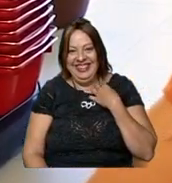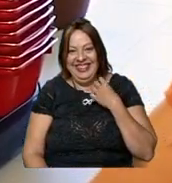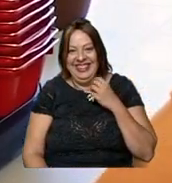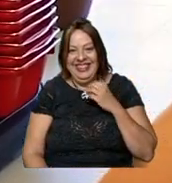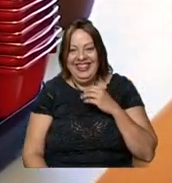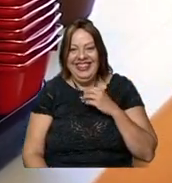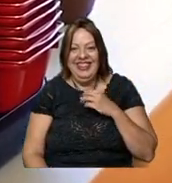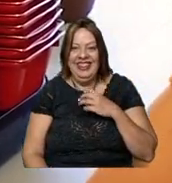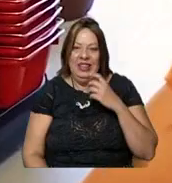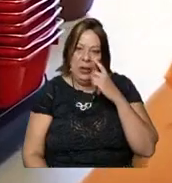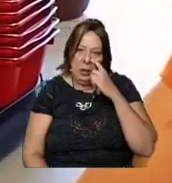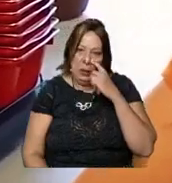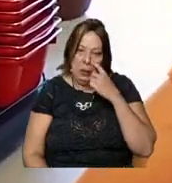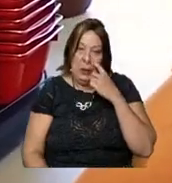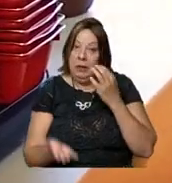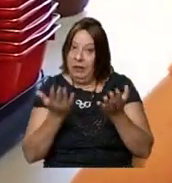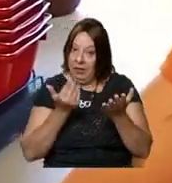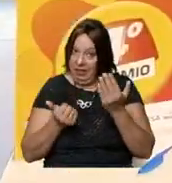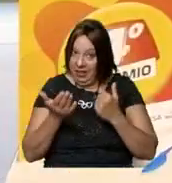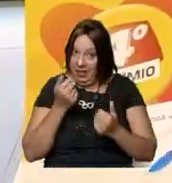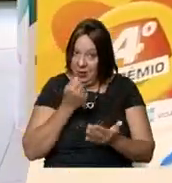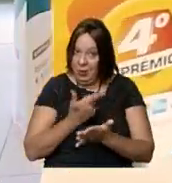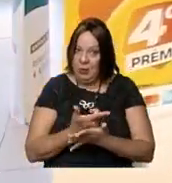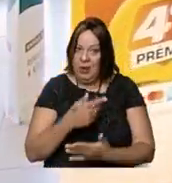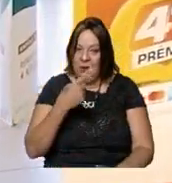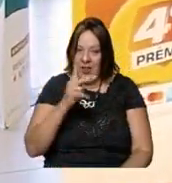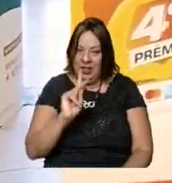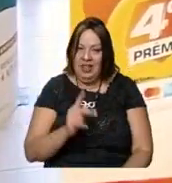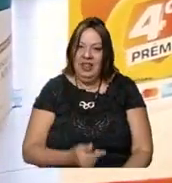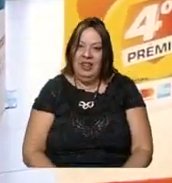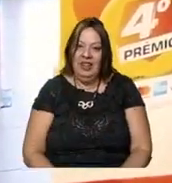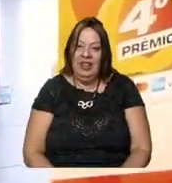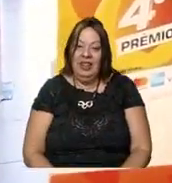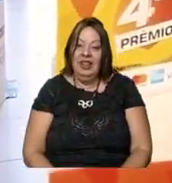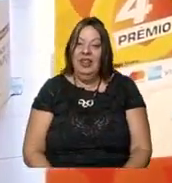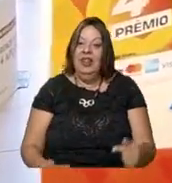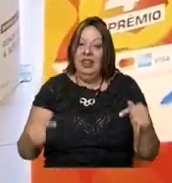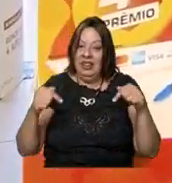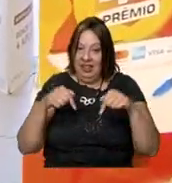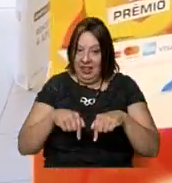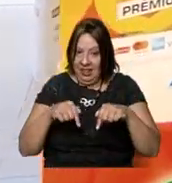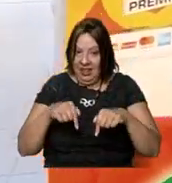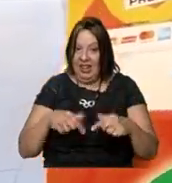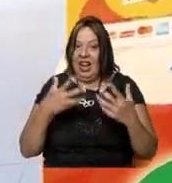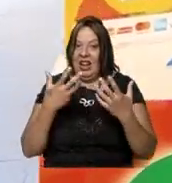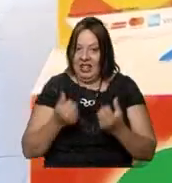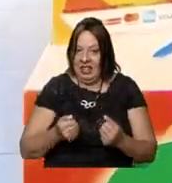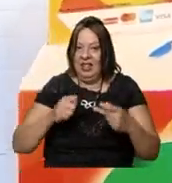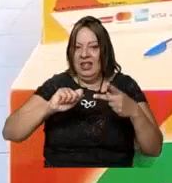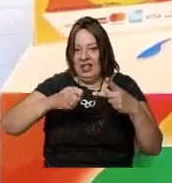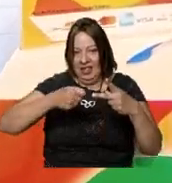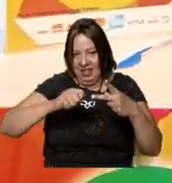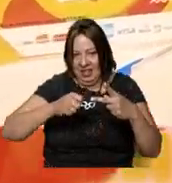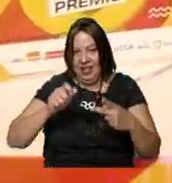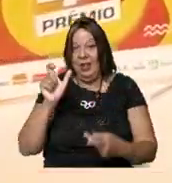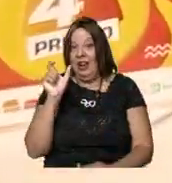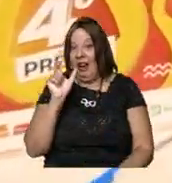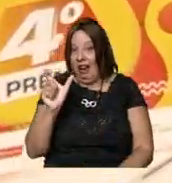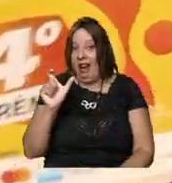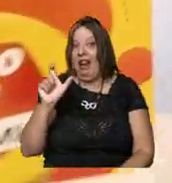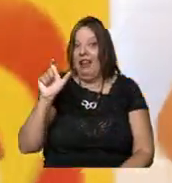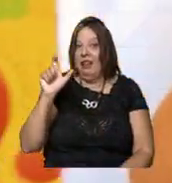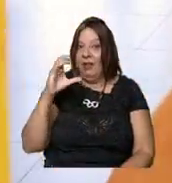G Barbosa da Farolândia, venha garantir o seu. E outra coisa, aqui no estande, né, Milena, aceita Pix. Aceita Pix,